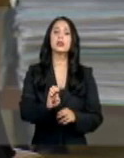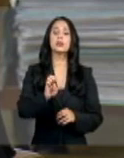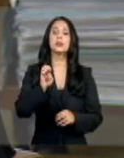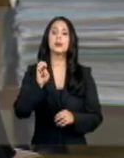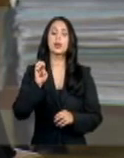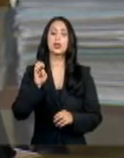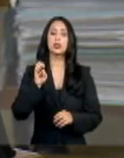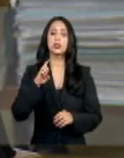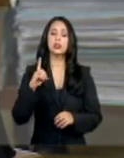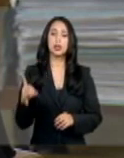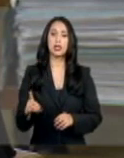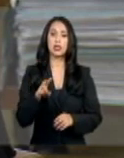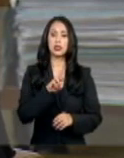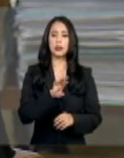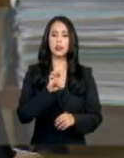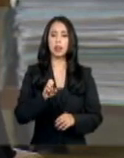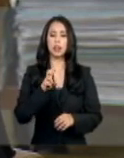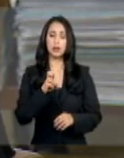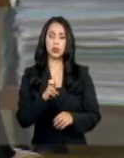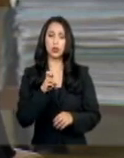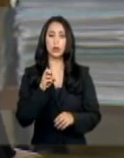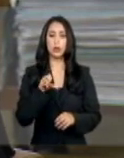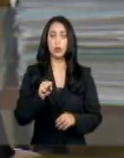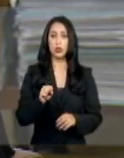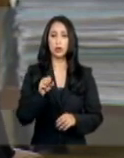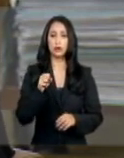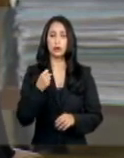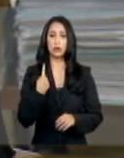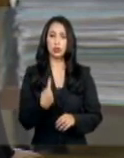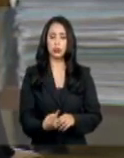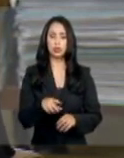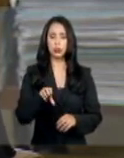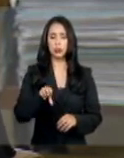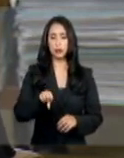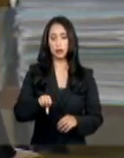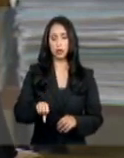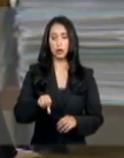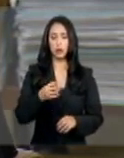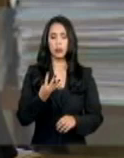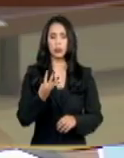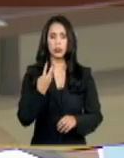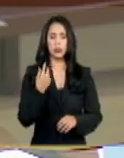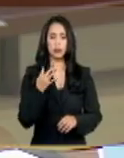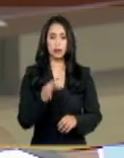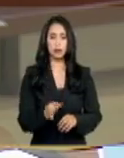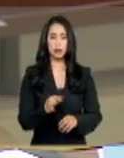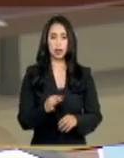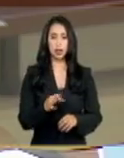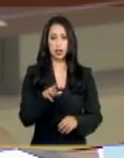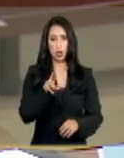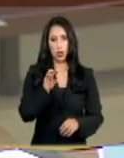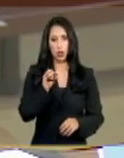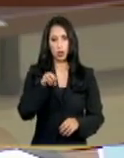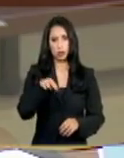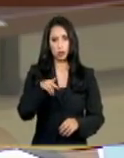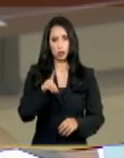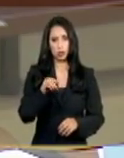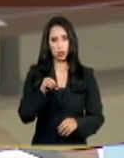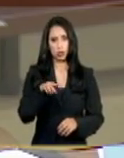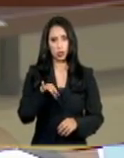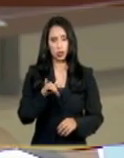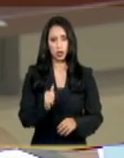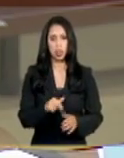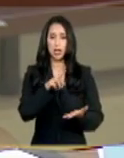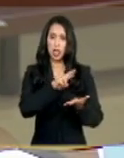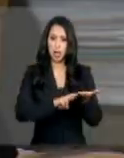58 1947 e de rondônia de que é relator